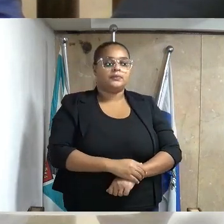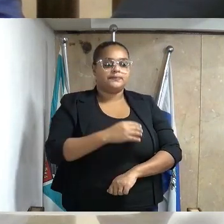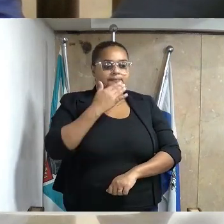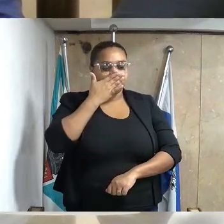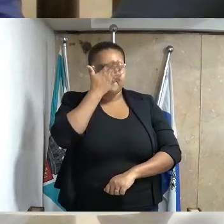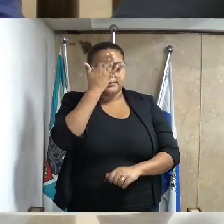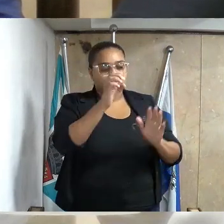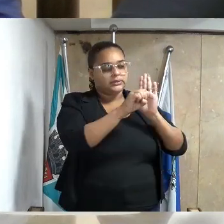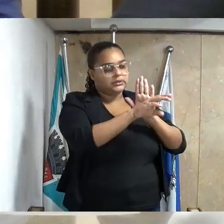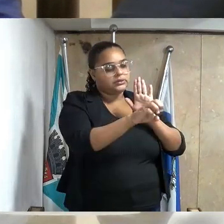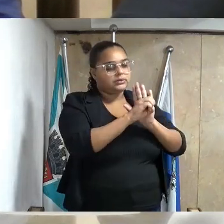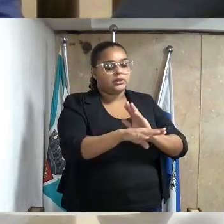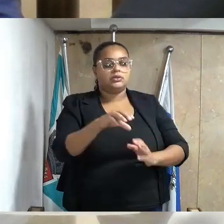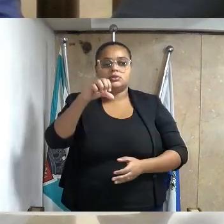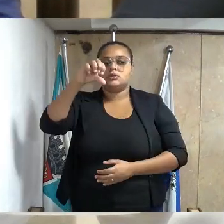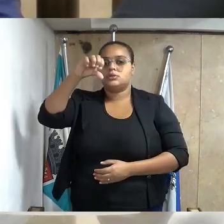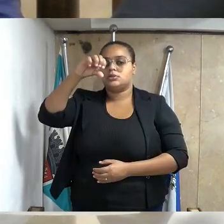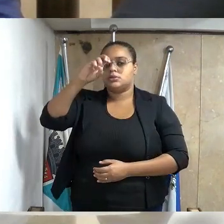Indicação